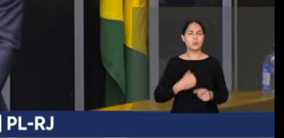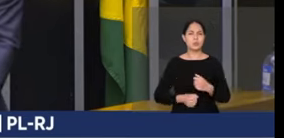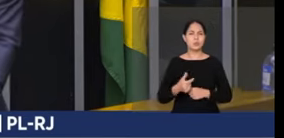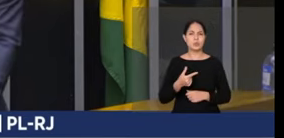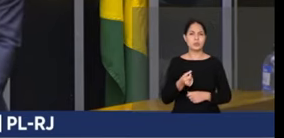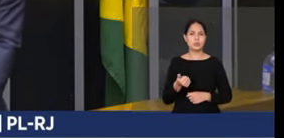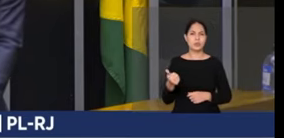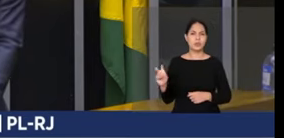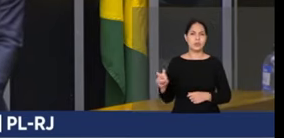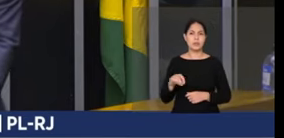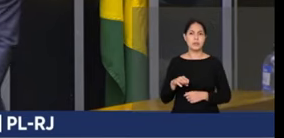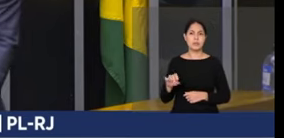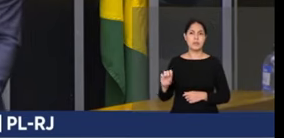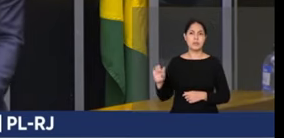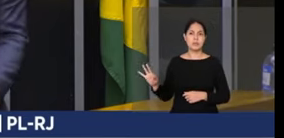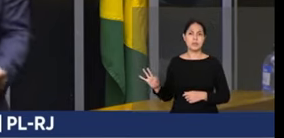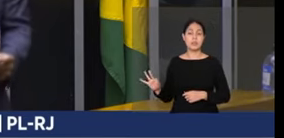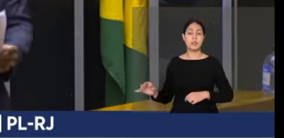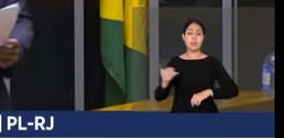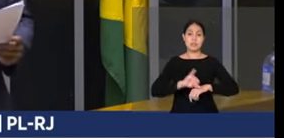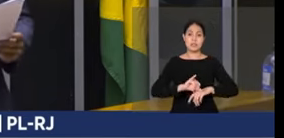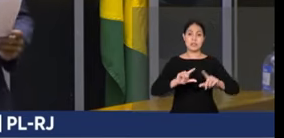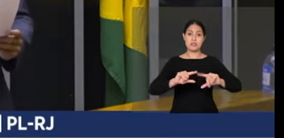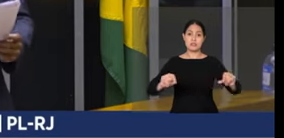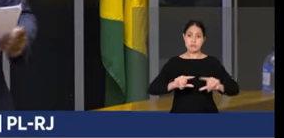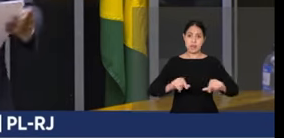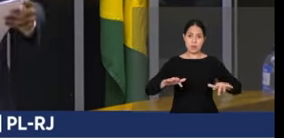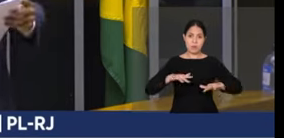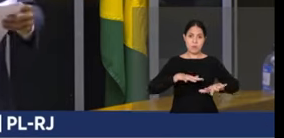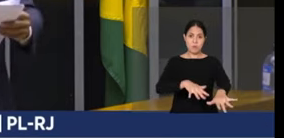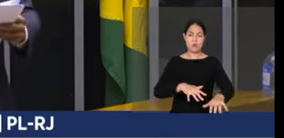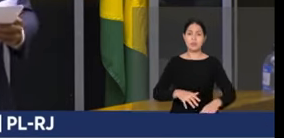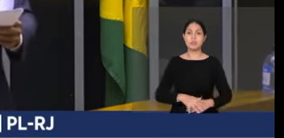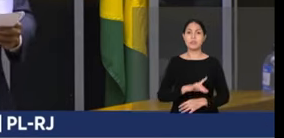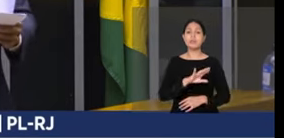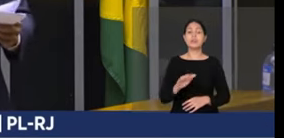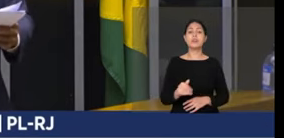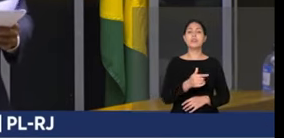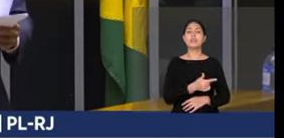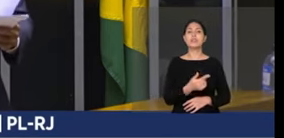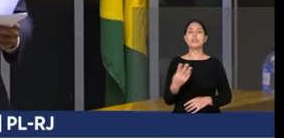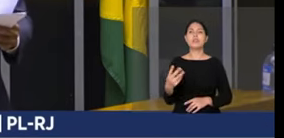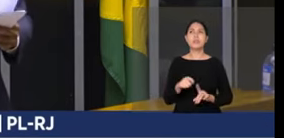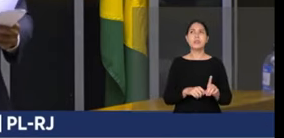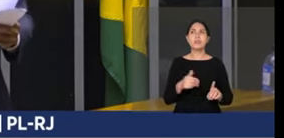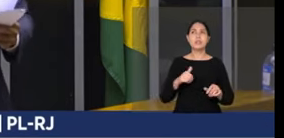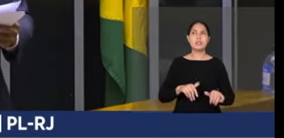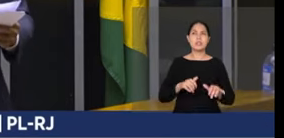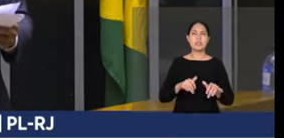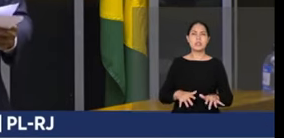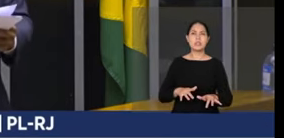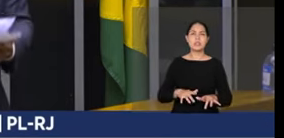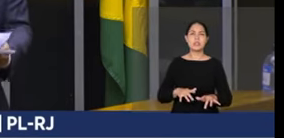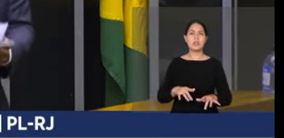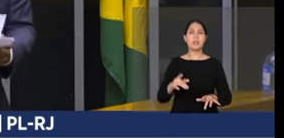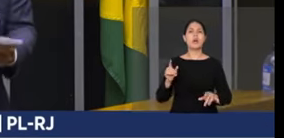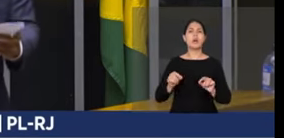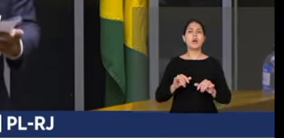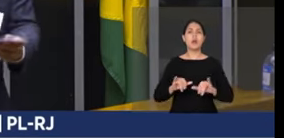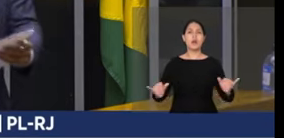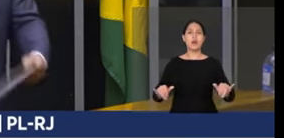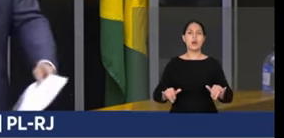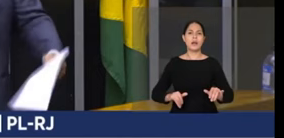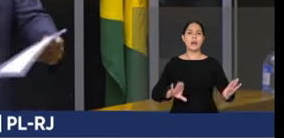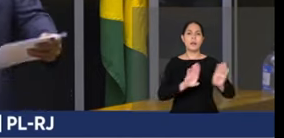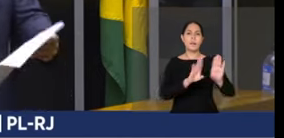Brasília. 23 de setembro de 2015, MST invade Ministério da Agricultura, picha saguão e quebra a porta